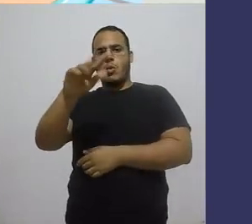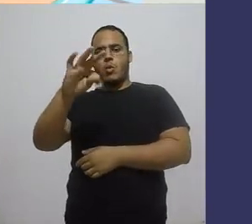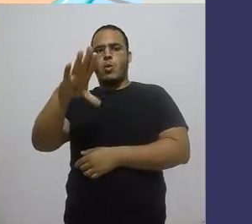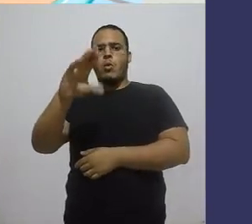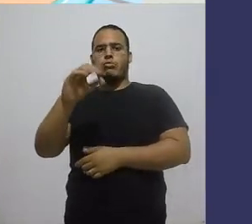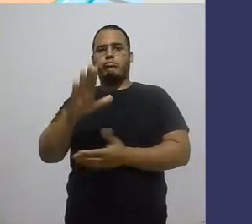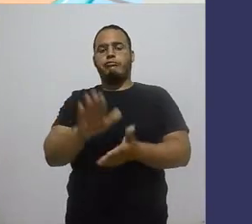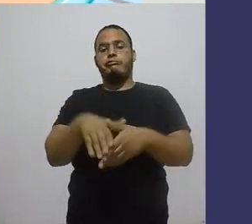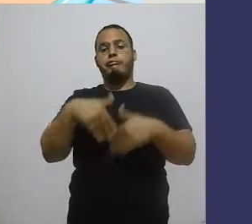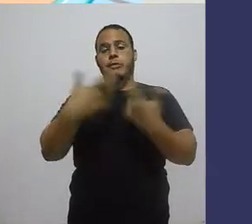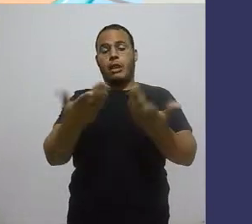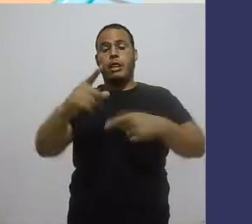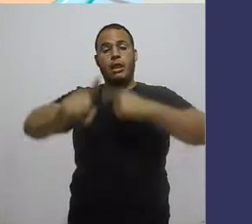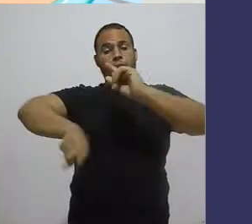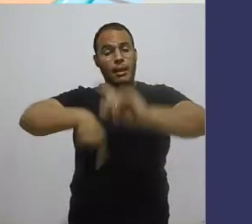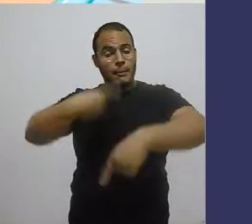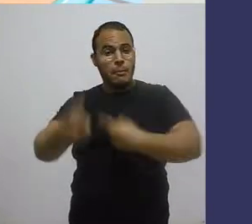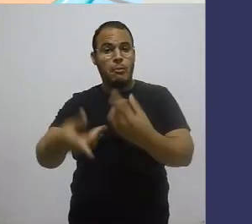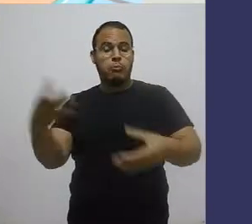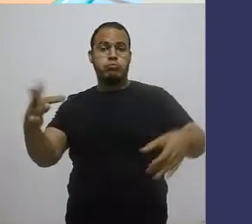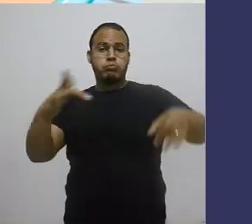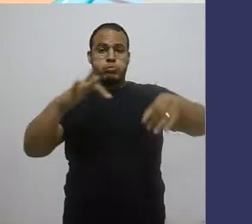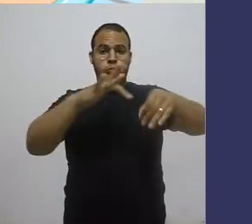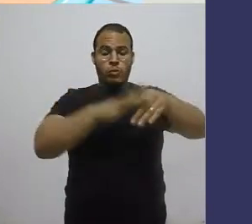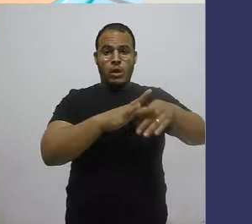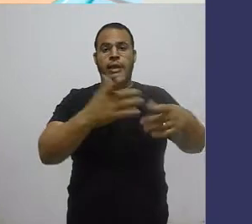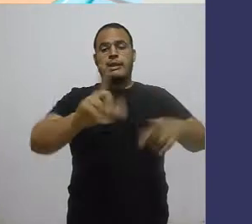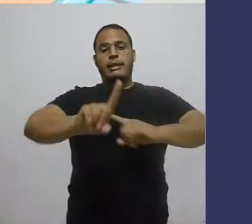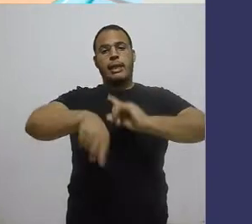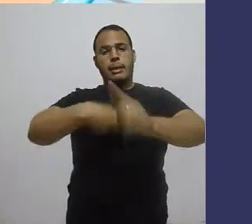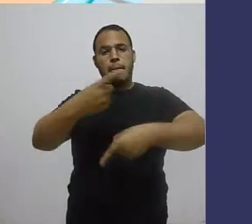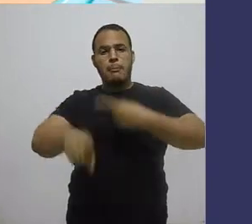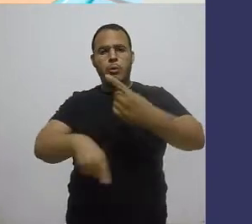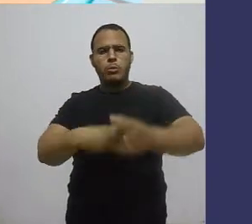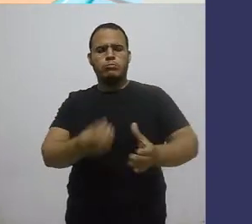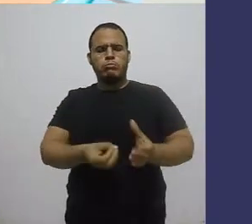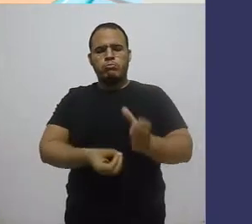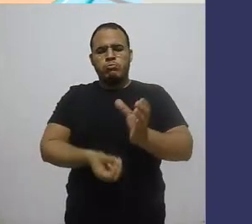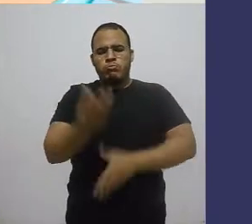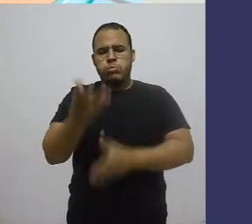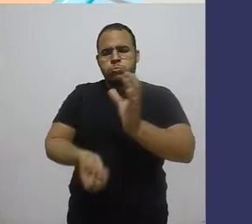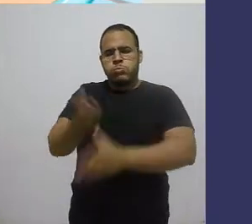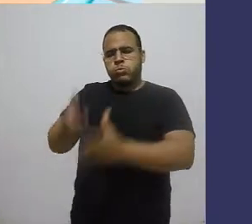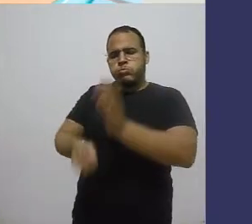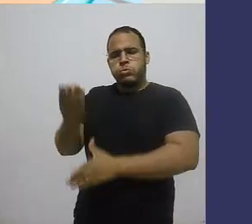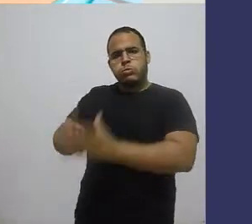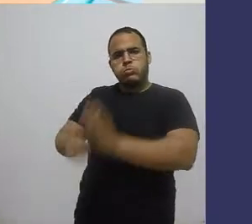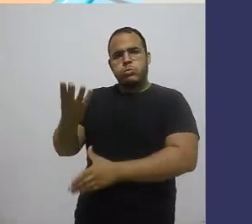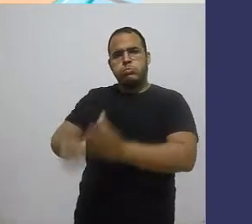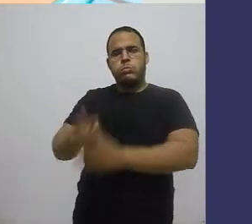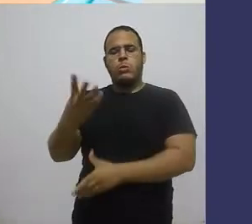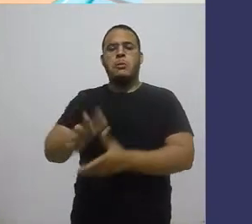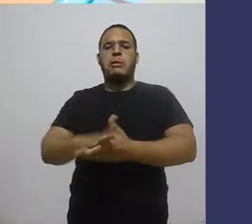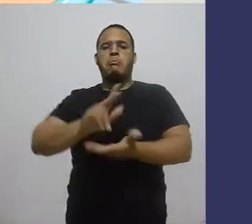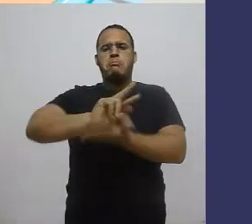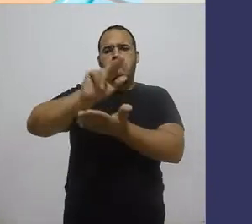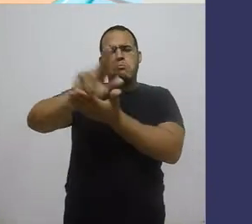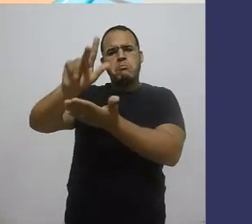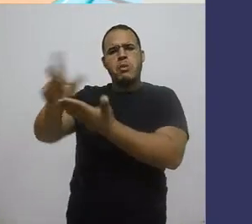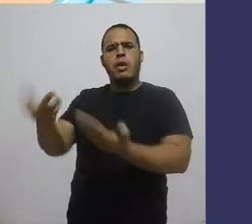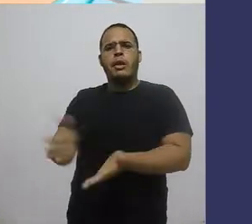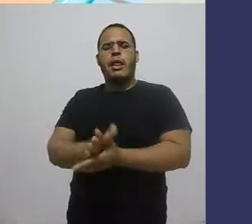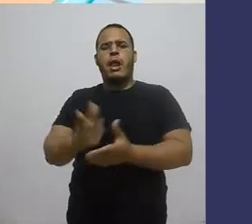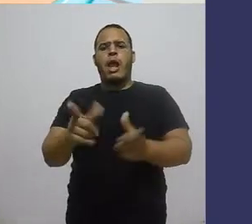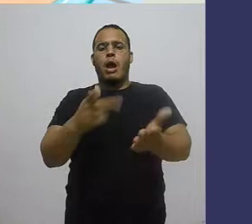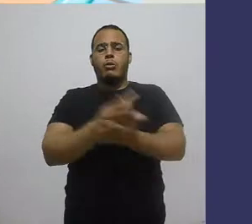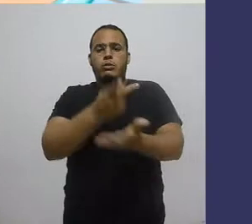zigoto, depois da fecundação, vai se reproduzir muitas vezes. Nesse processo de reprodução, ele vai causar aí